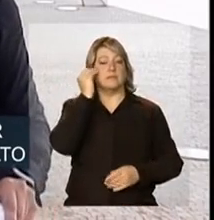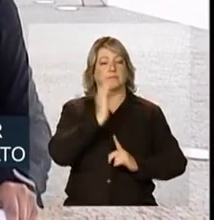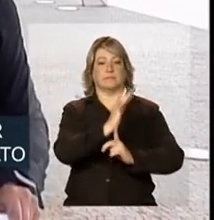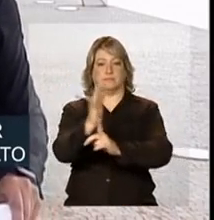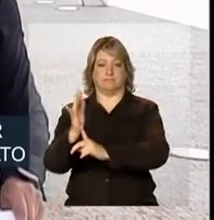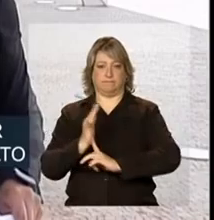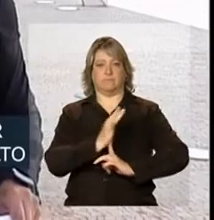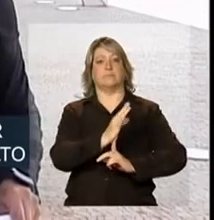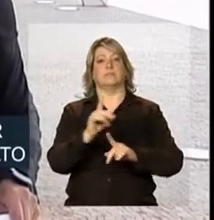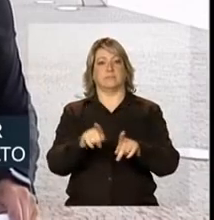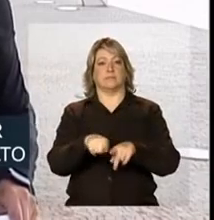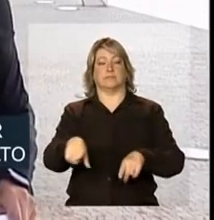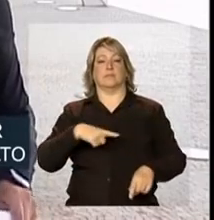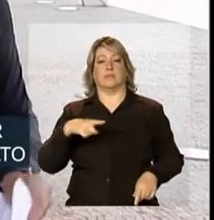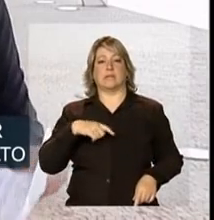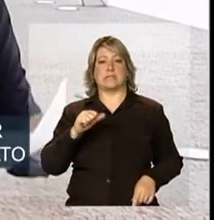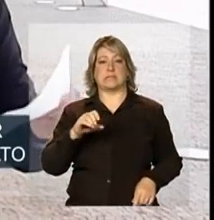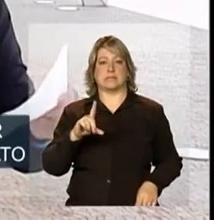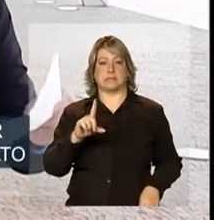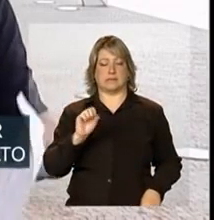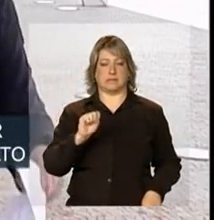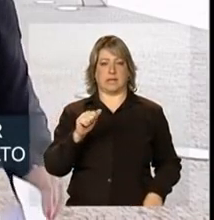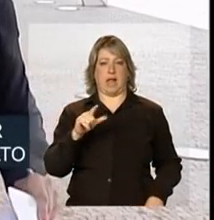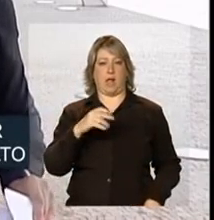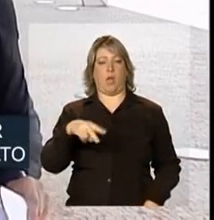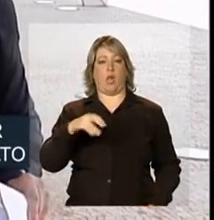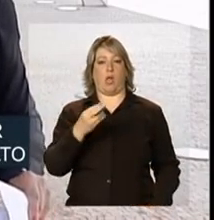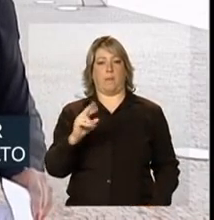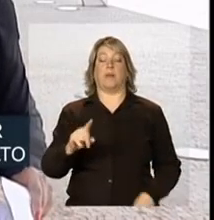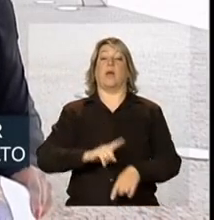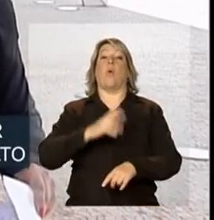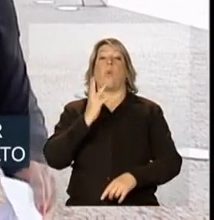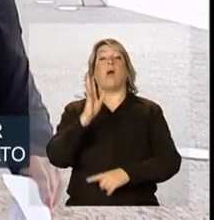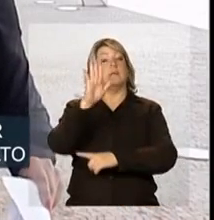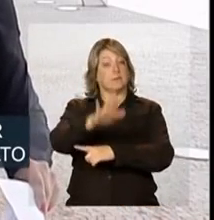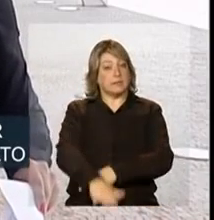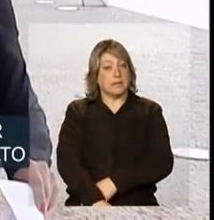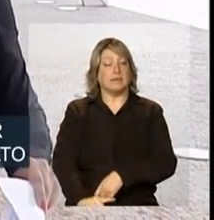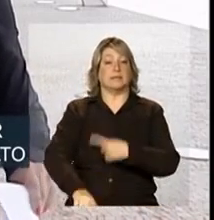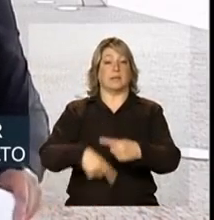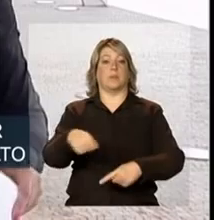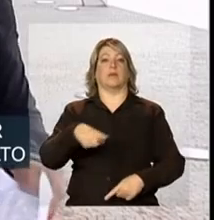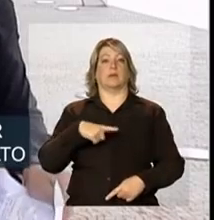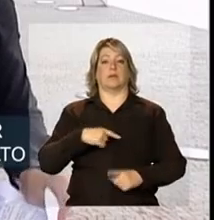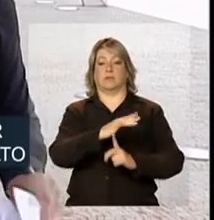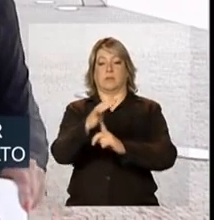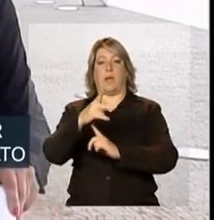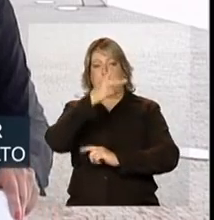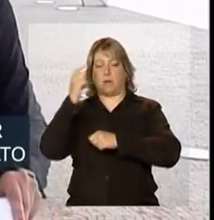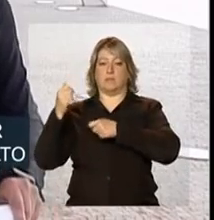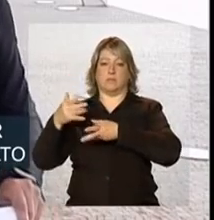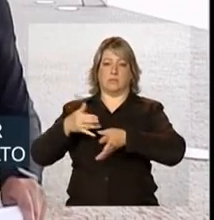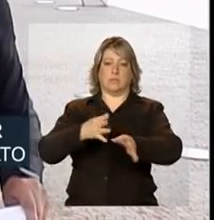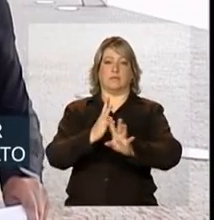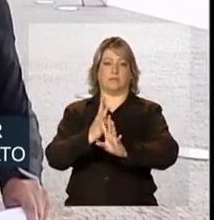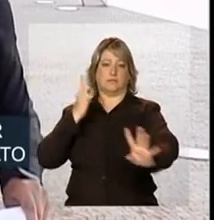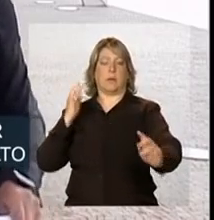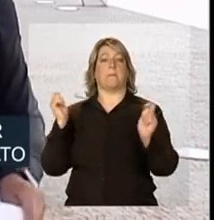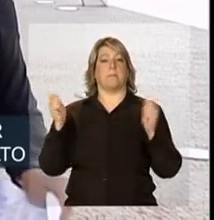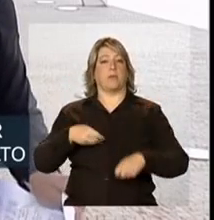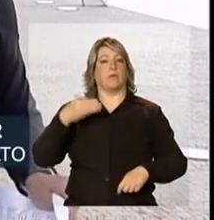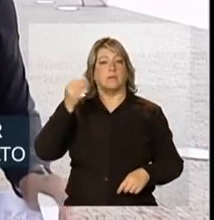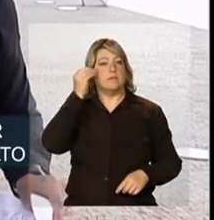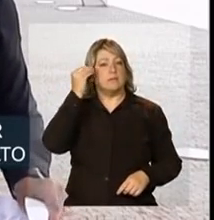no salão nobre que fica no primeiro andar do palácio. Às 4 horas da tarde, o velório vai ser aberto ao público. Até às 8 horas da